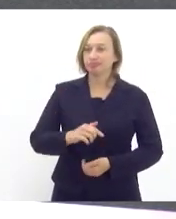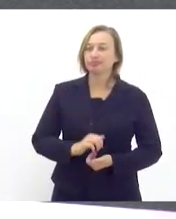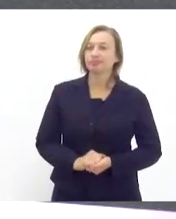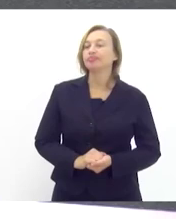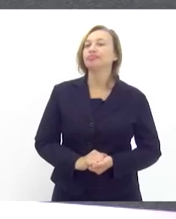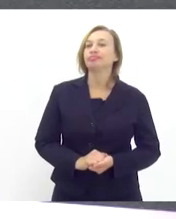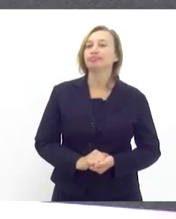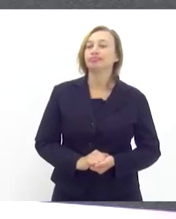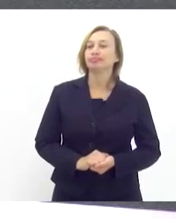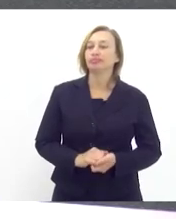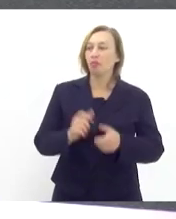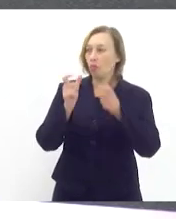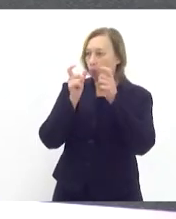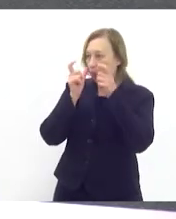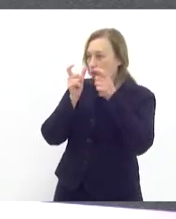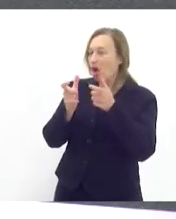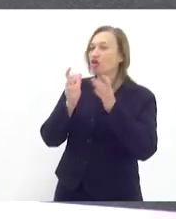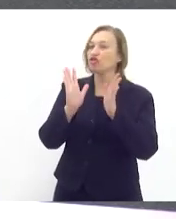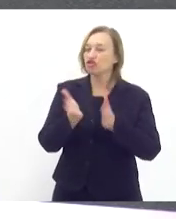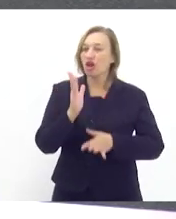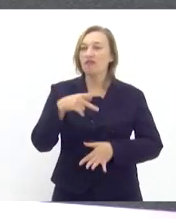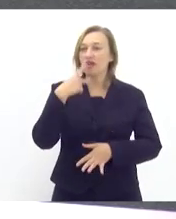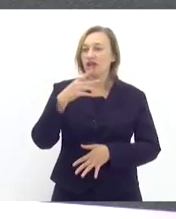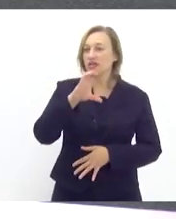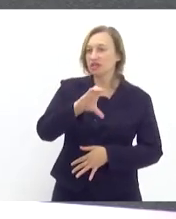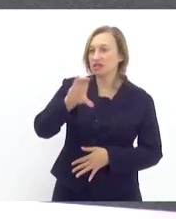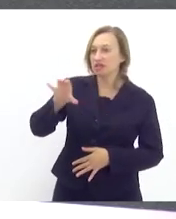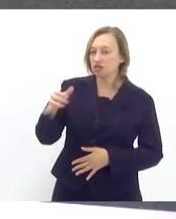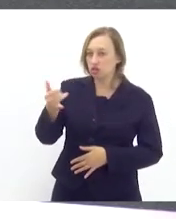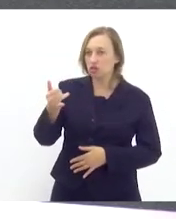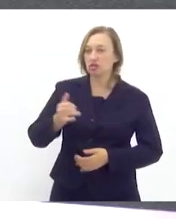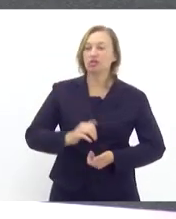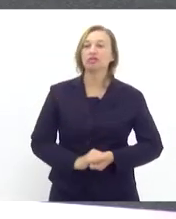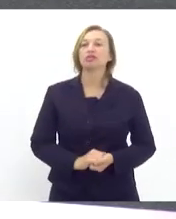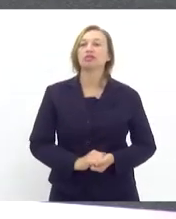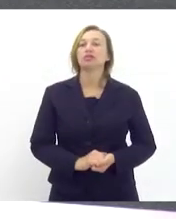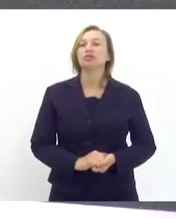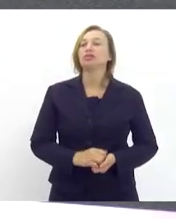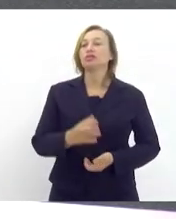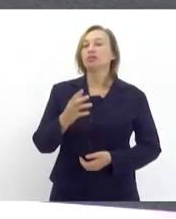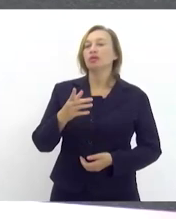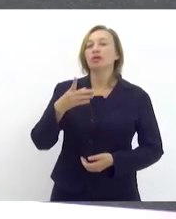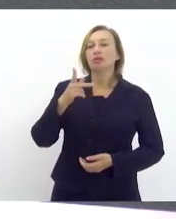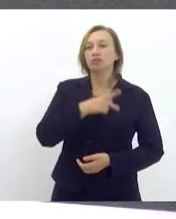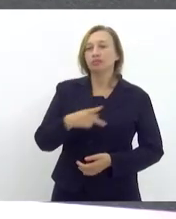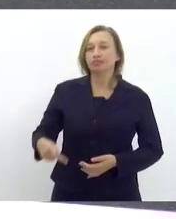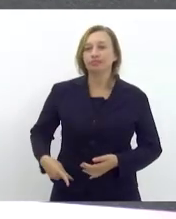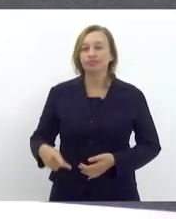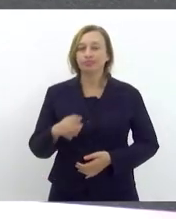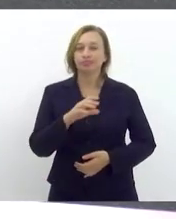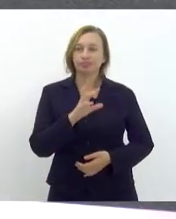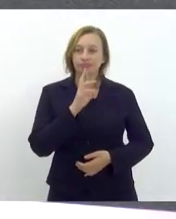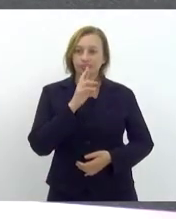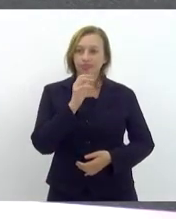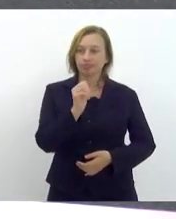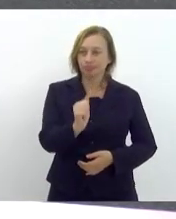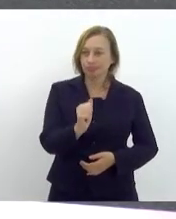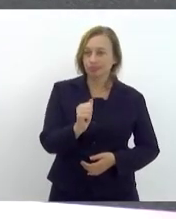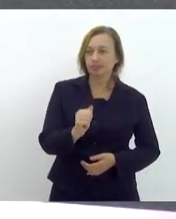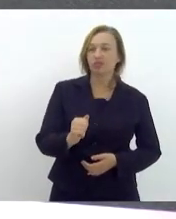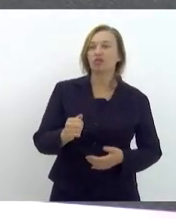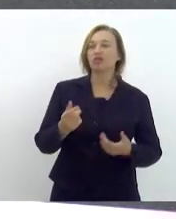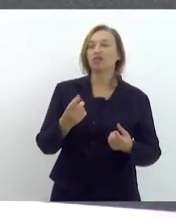à atenção porque já falei com a ccj o Presidente Rodrigo Amorim e eu quero trazer para mesa de discussão